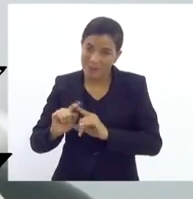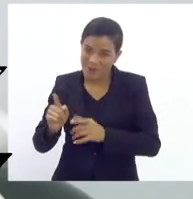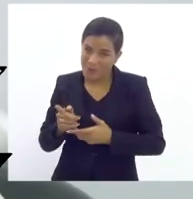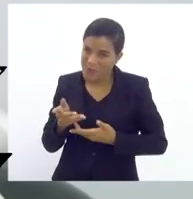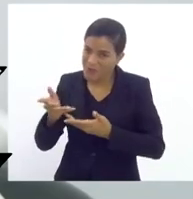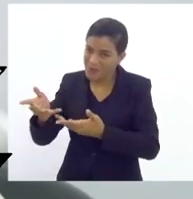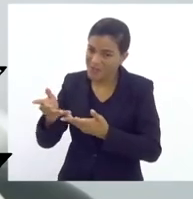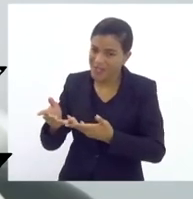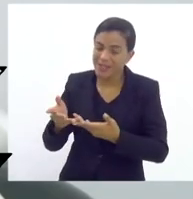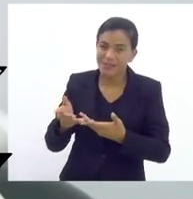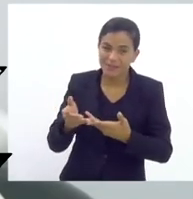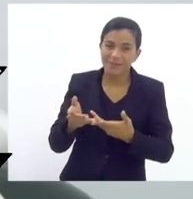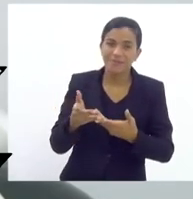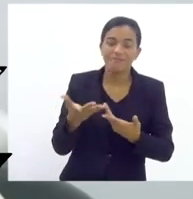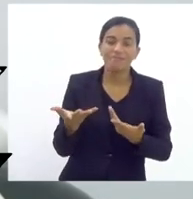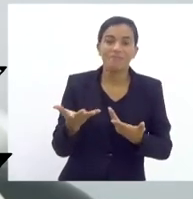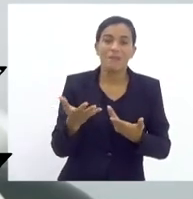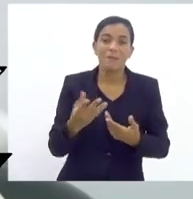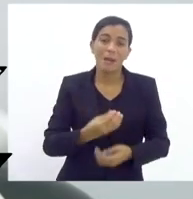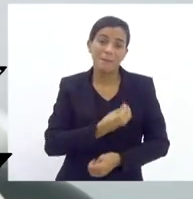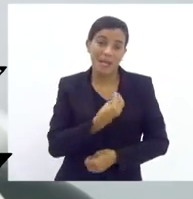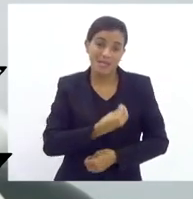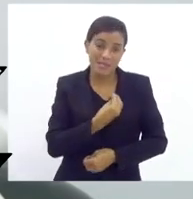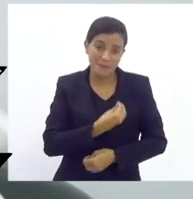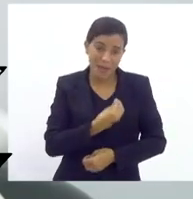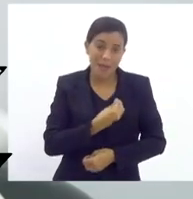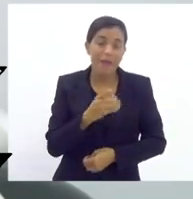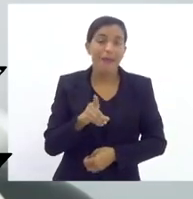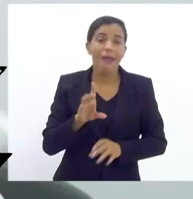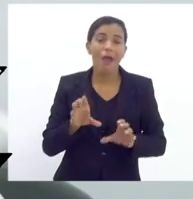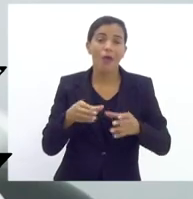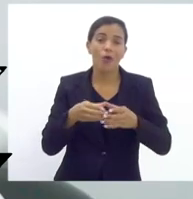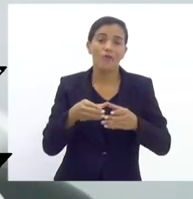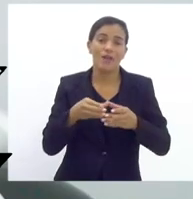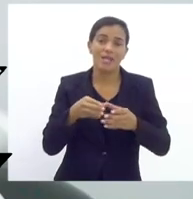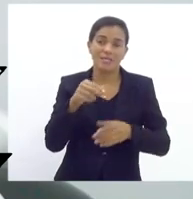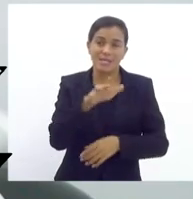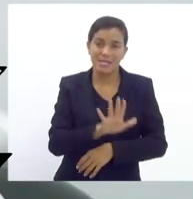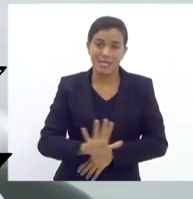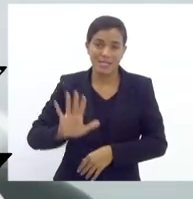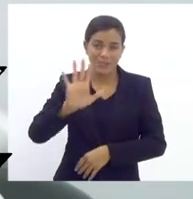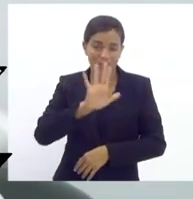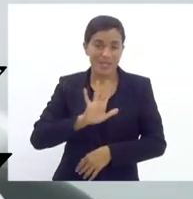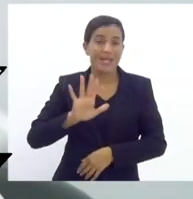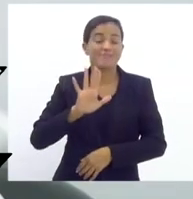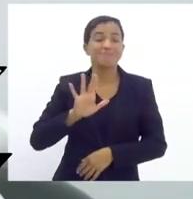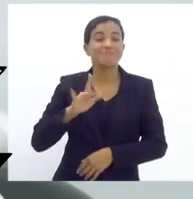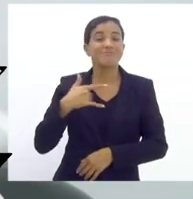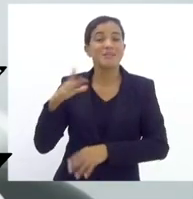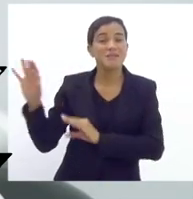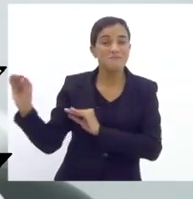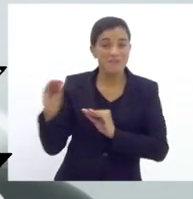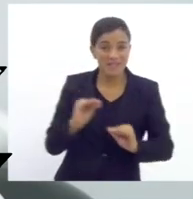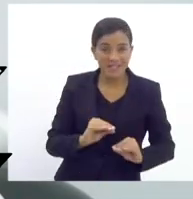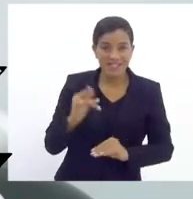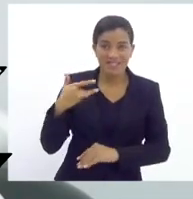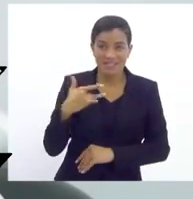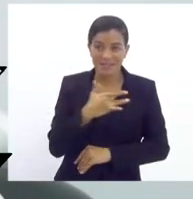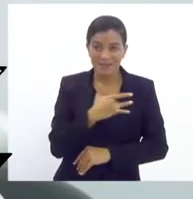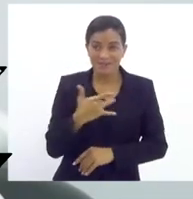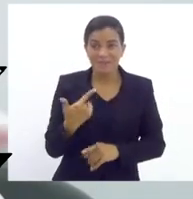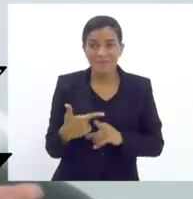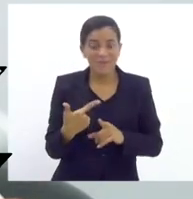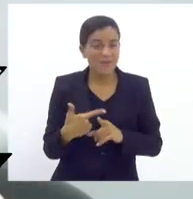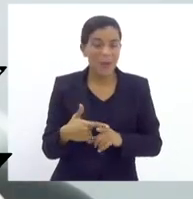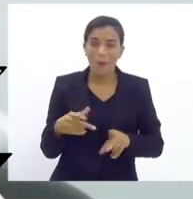né até para poder participar é que a conferência nacional livre de saúde dos Imigrantes eu acho que não podia deixar de falar isso daqui porque